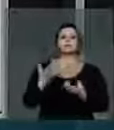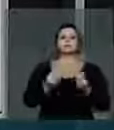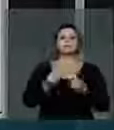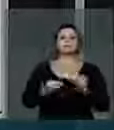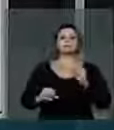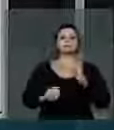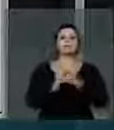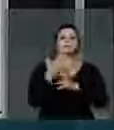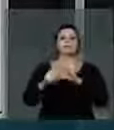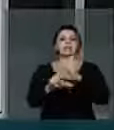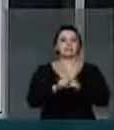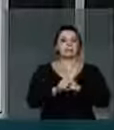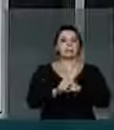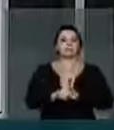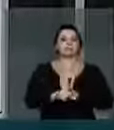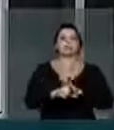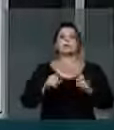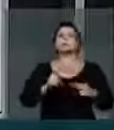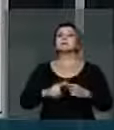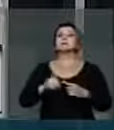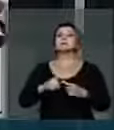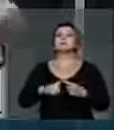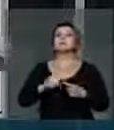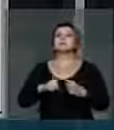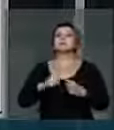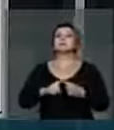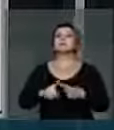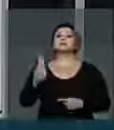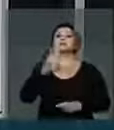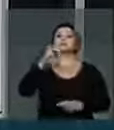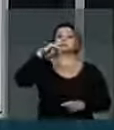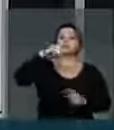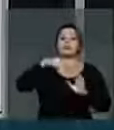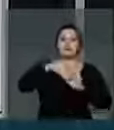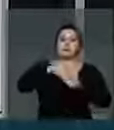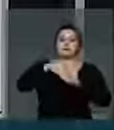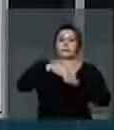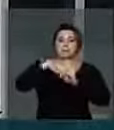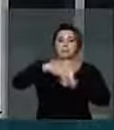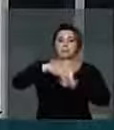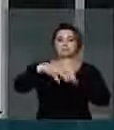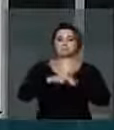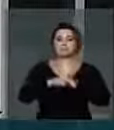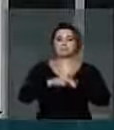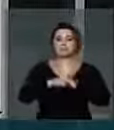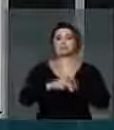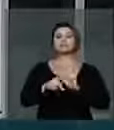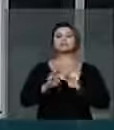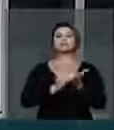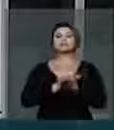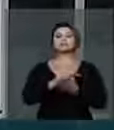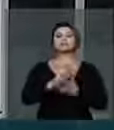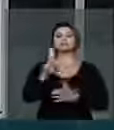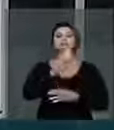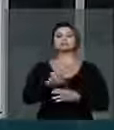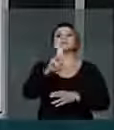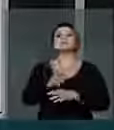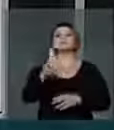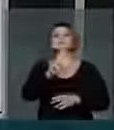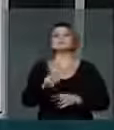das leis. Então, por quê? Porque a medida provisória, ela passou a ser um instrumento, inclusive,